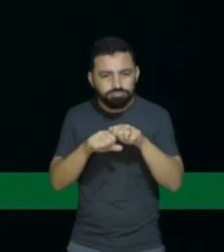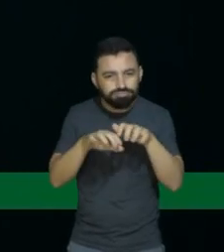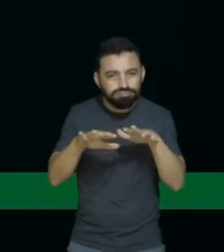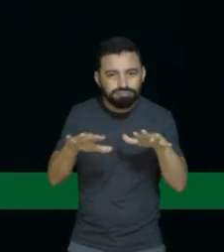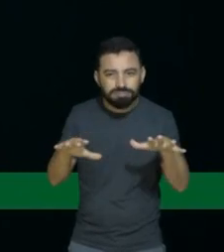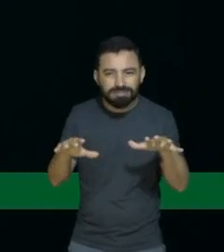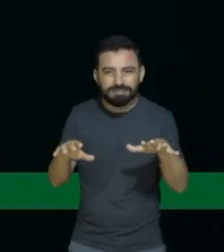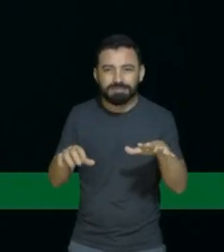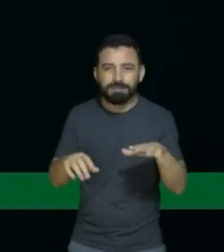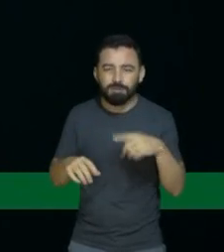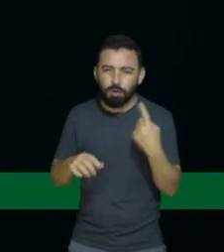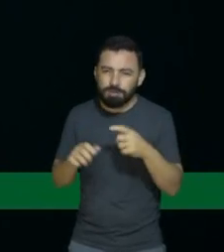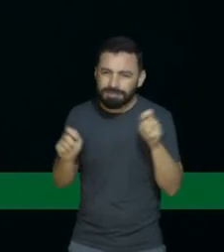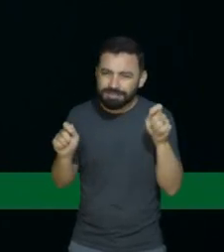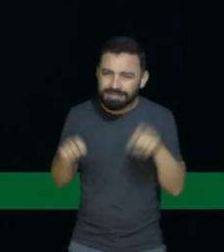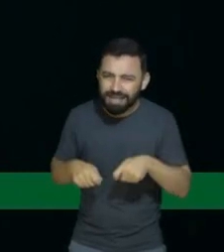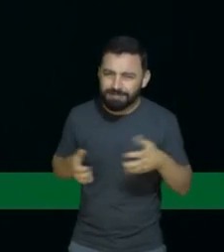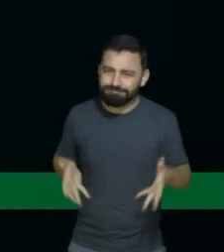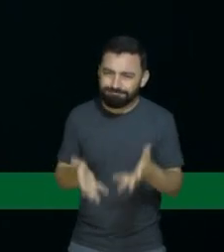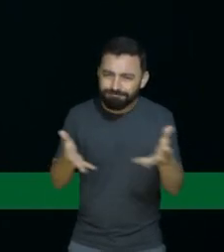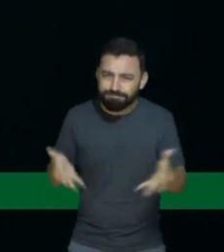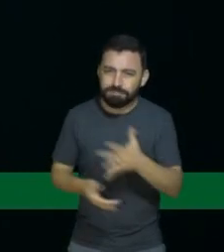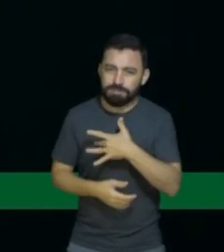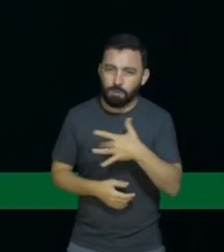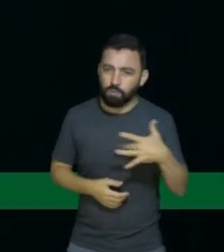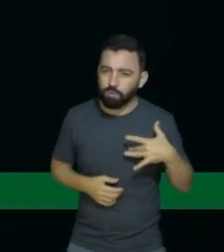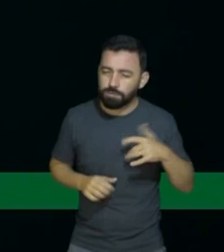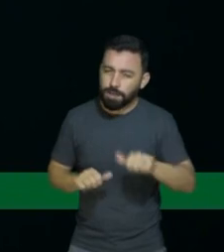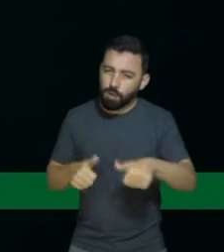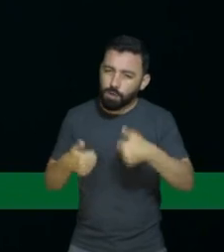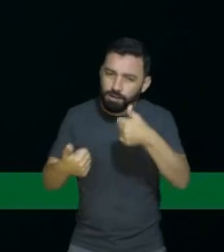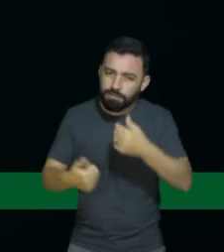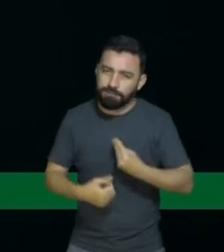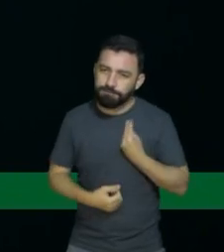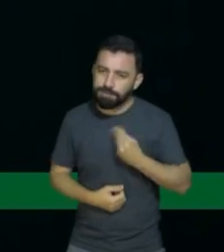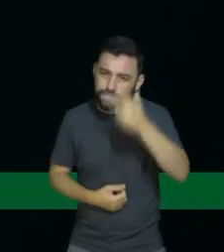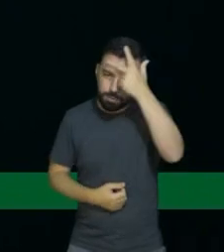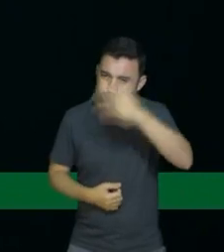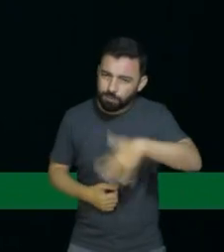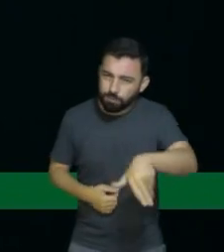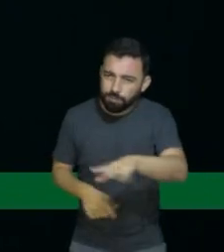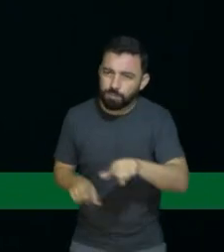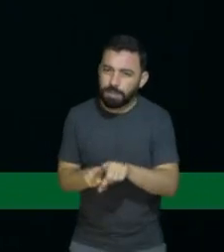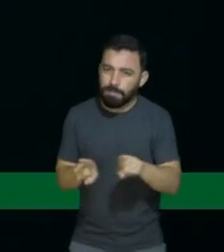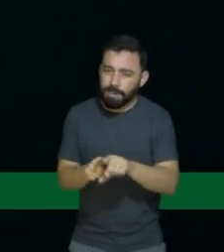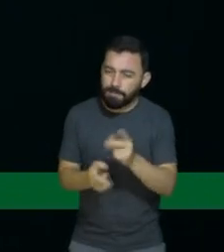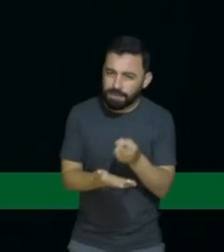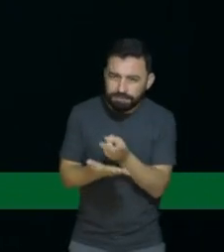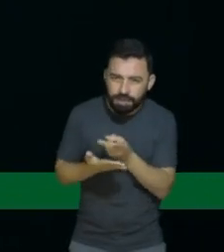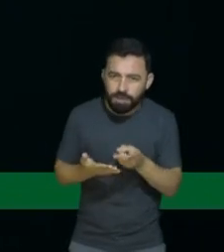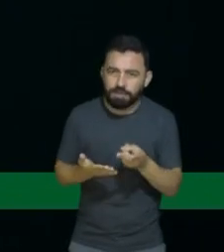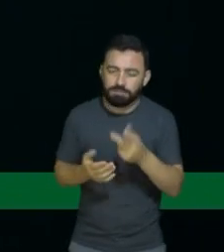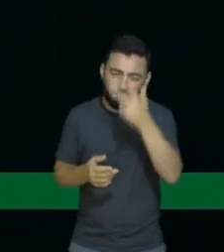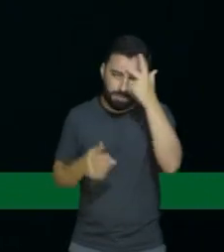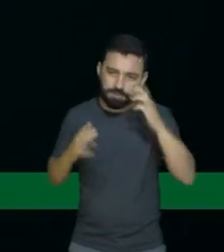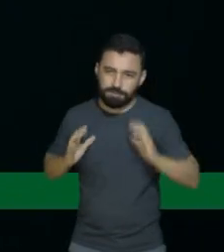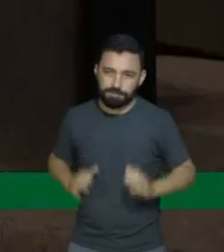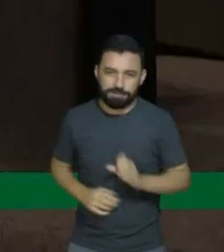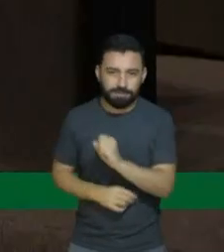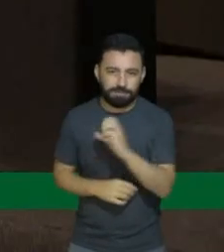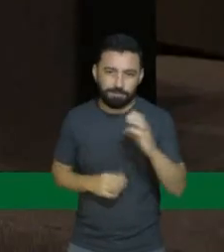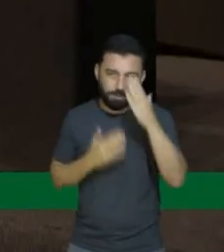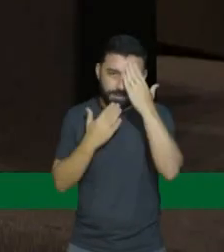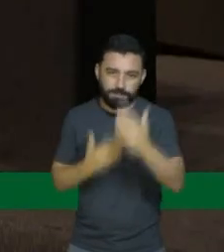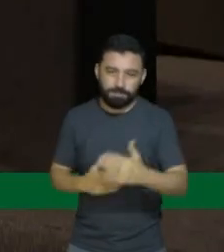possamos continuar promovendo saúde melhorando a vida das pessoas dos nossos pacientes do cidadão Catarinense Muito